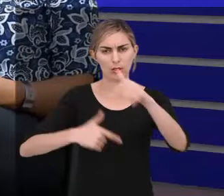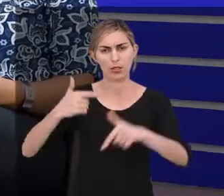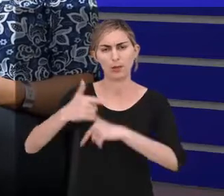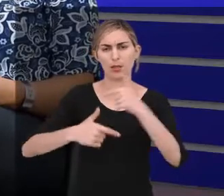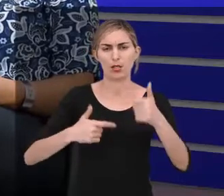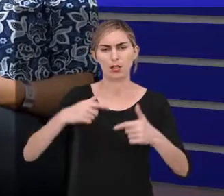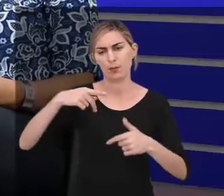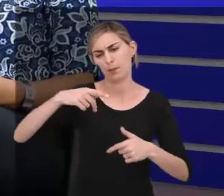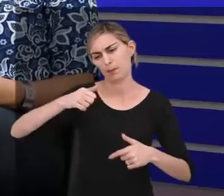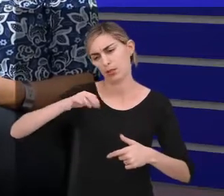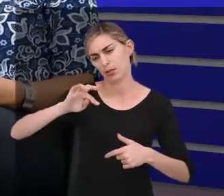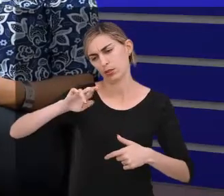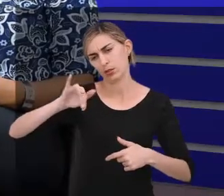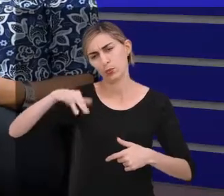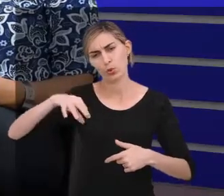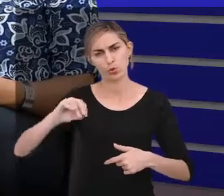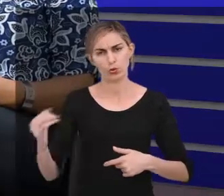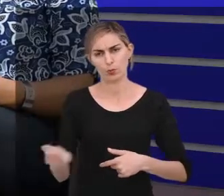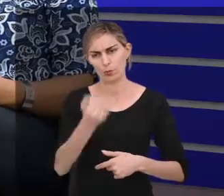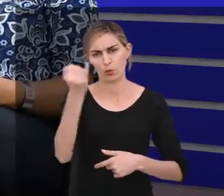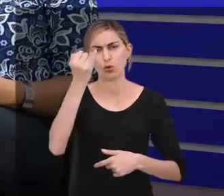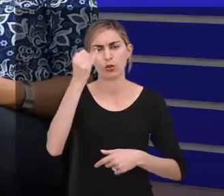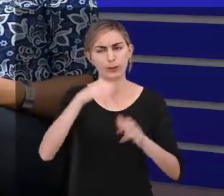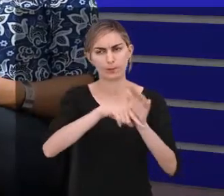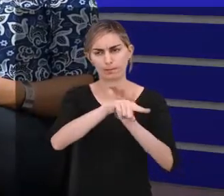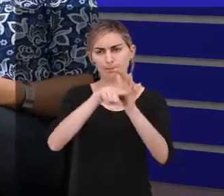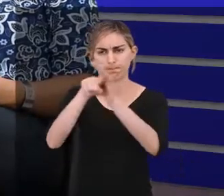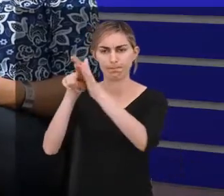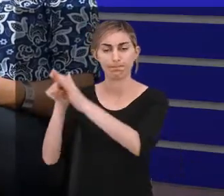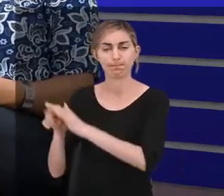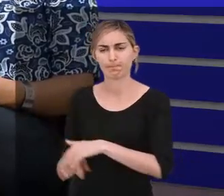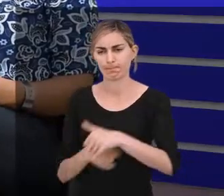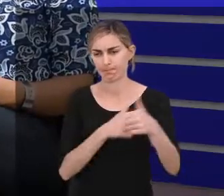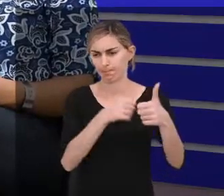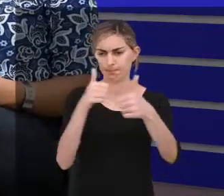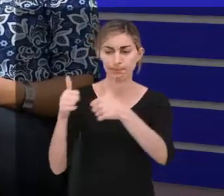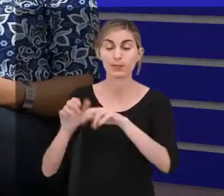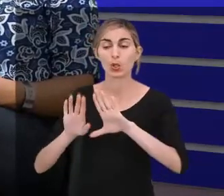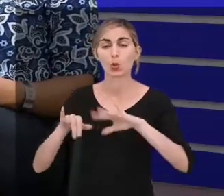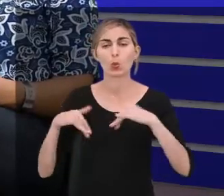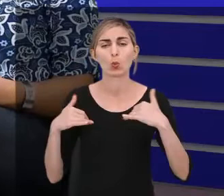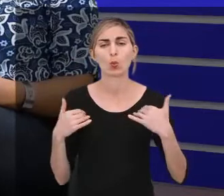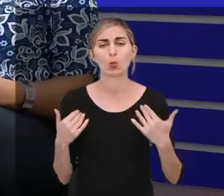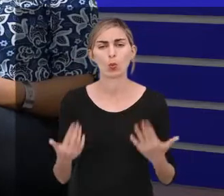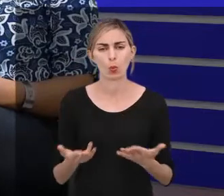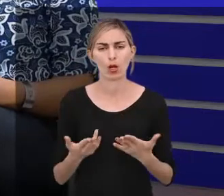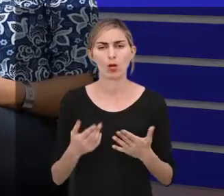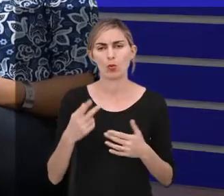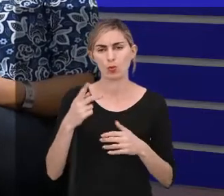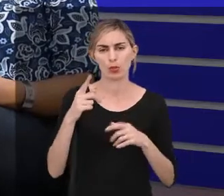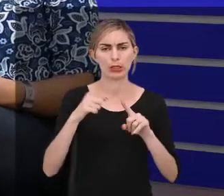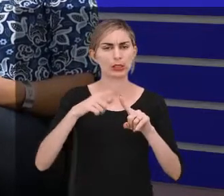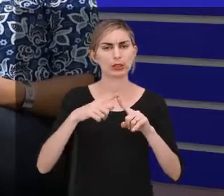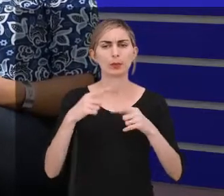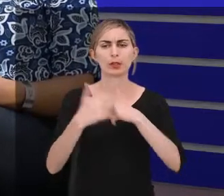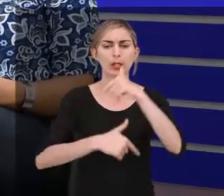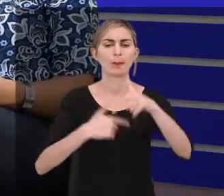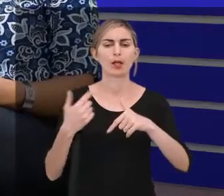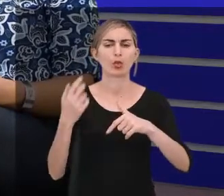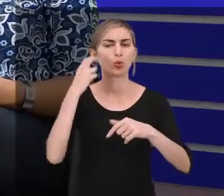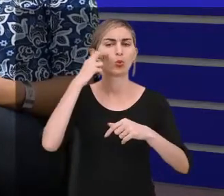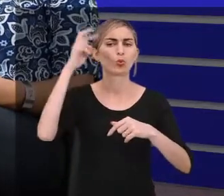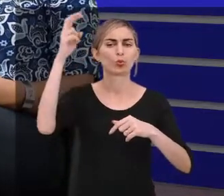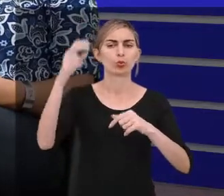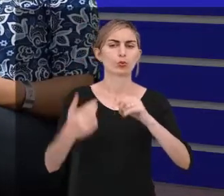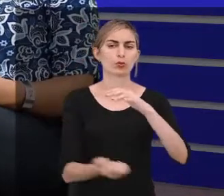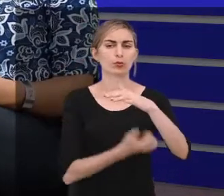patrimônio. Então, é importante a gente analisar bem, né, qual é o negócio da empresa, qual é a cultura da